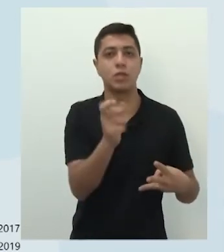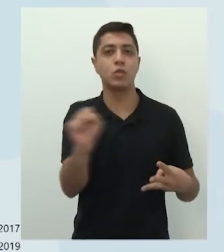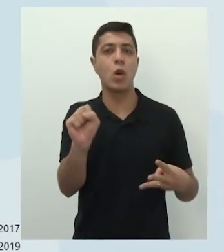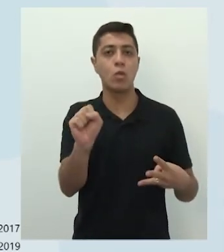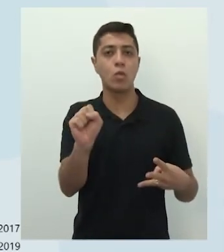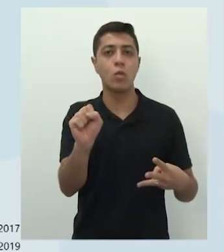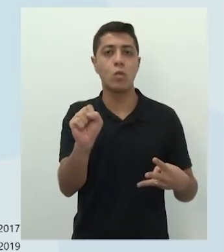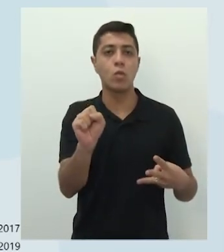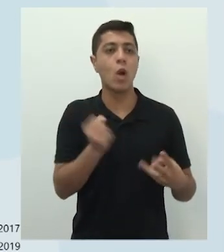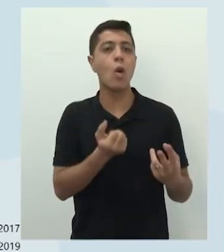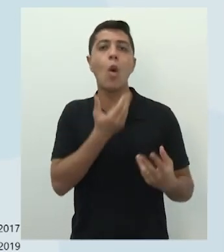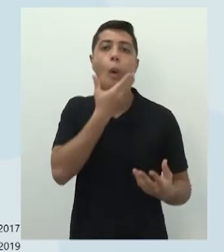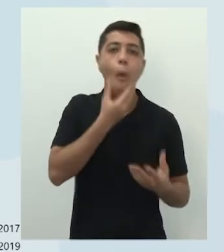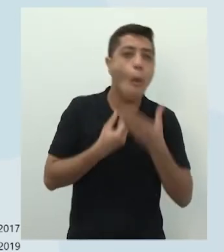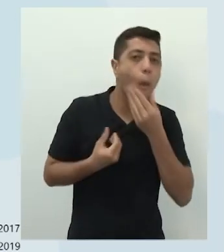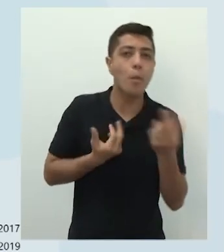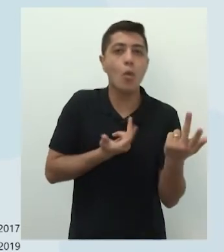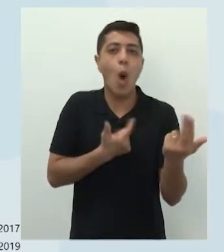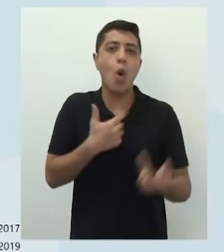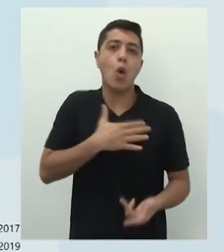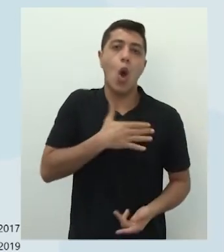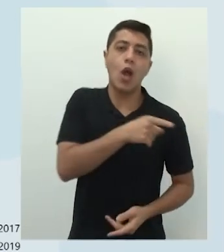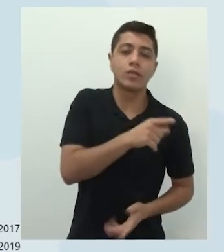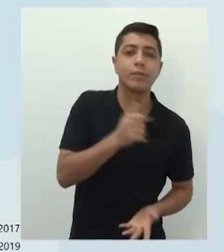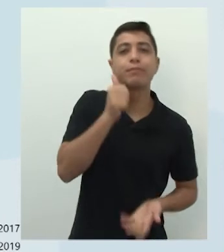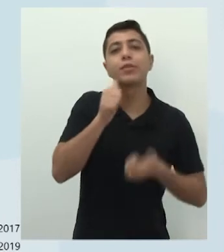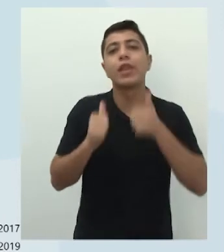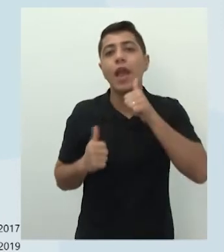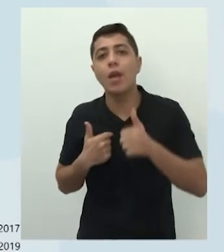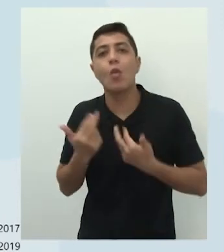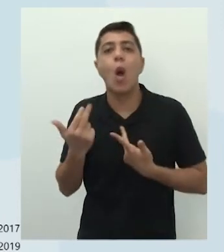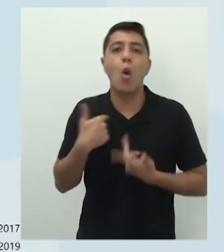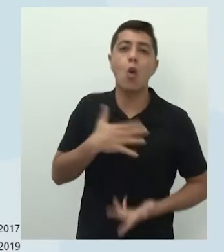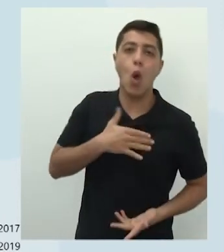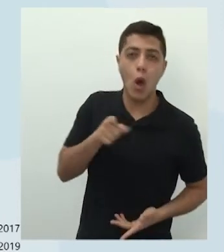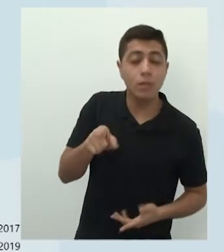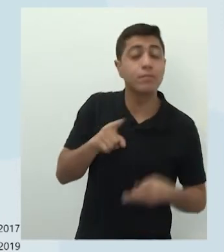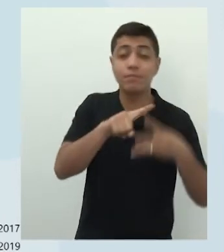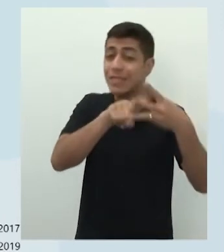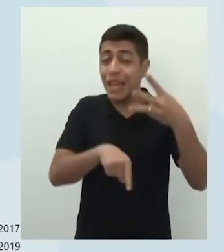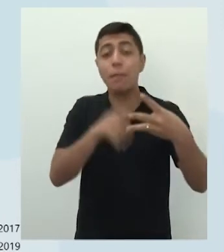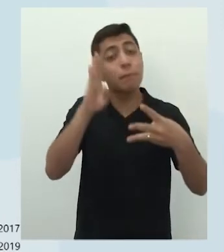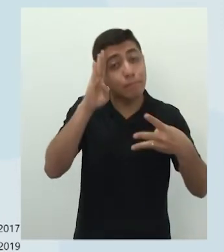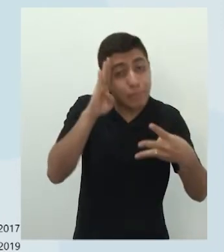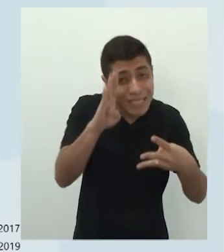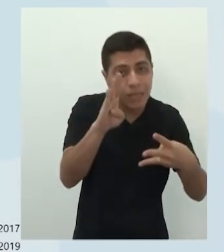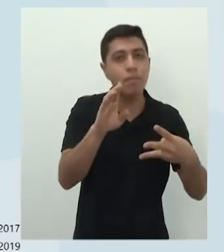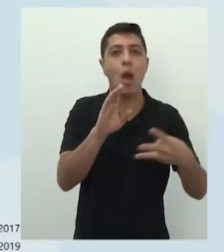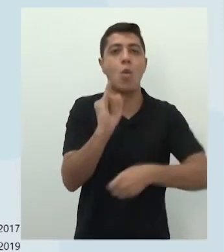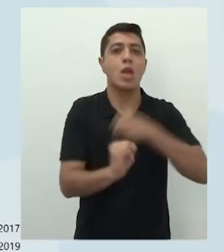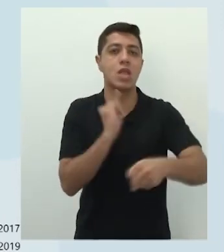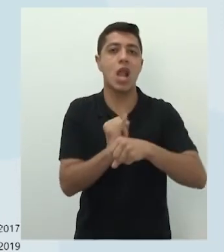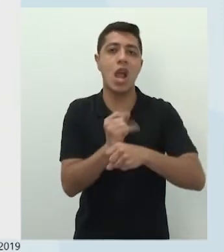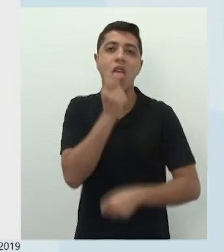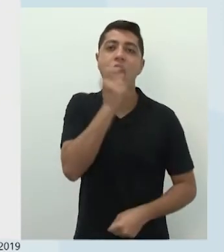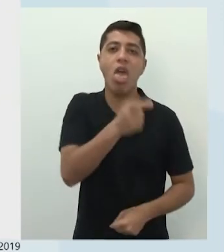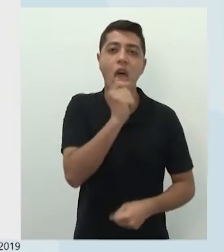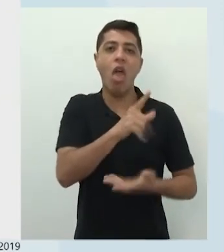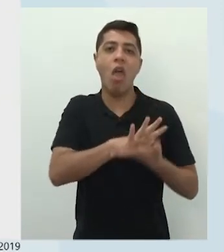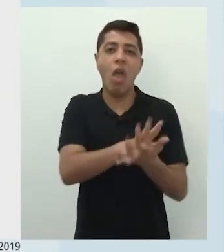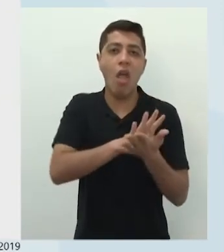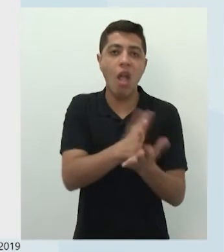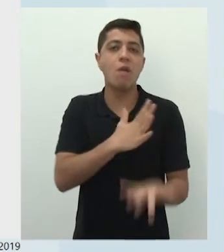vida real também. Aquilo que acontece fora do computador. Primeiro, pela cor ou raça. Isso é grave. Isso é